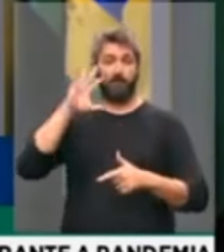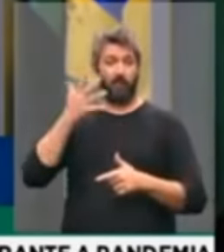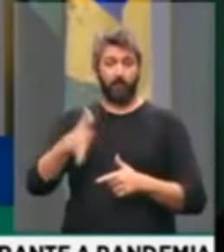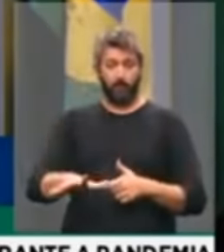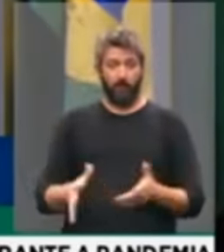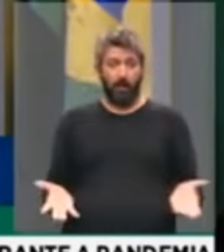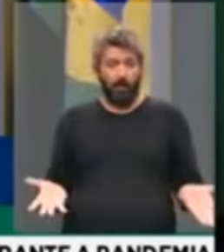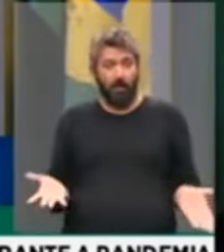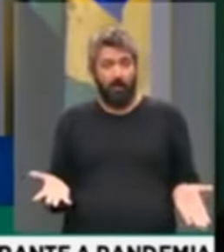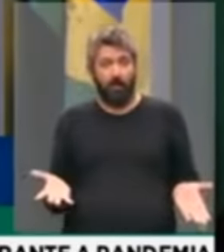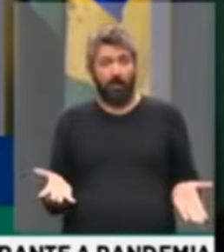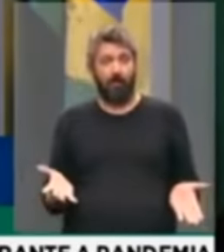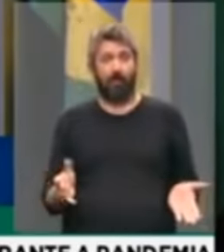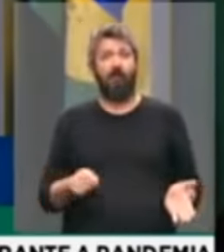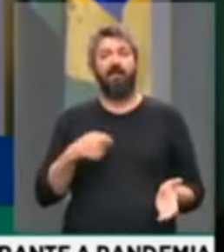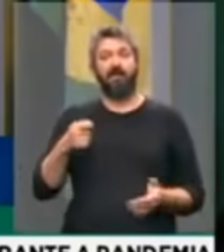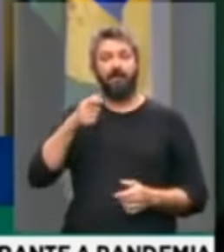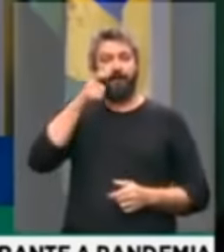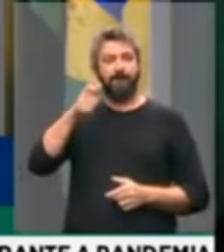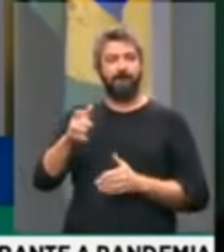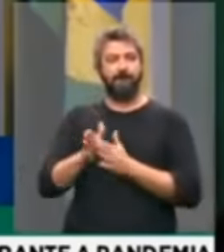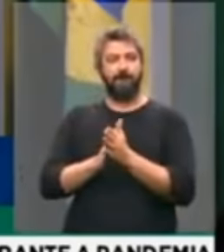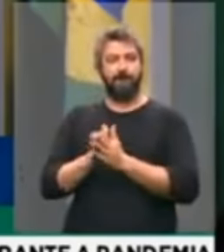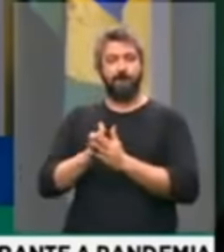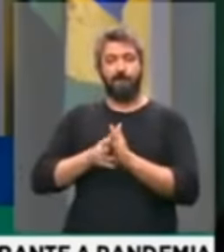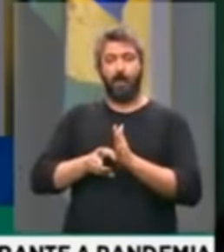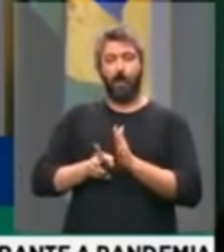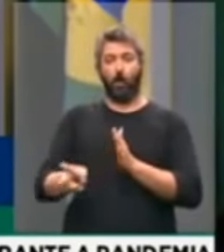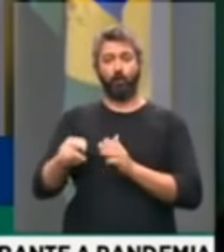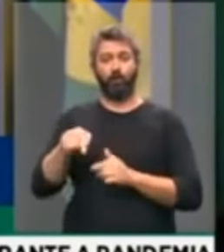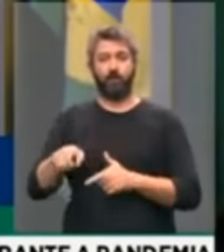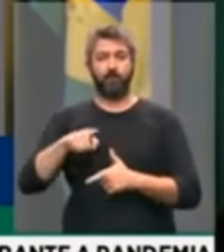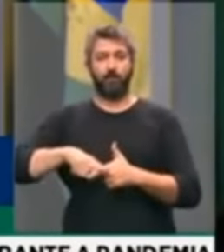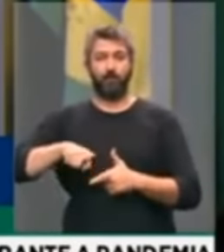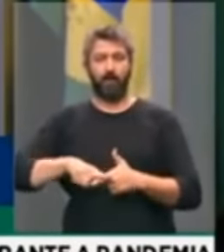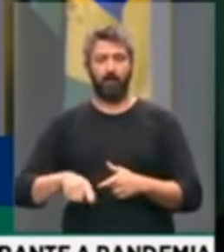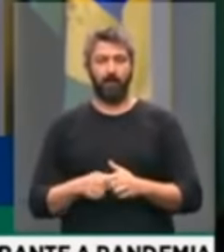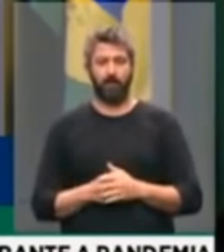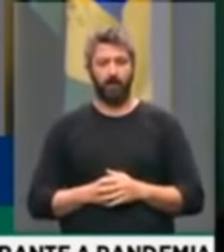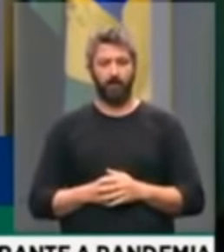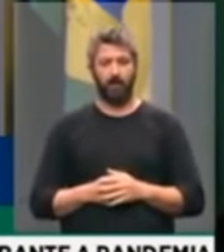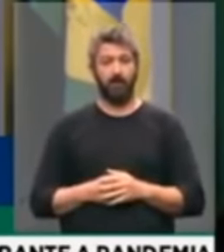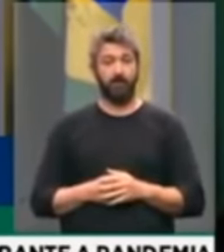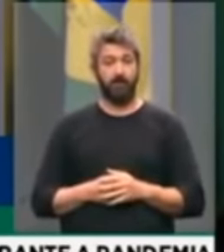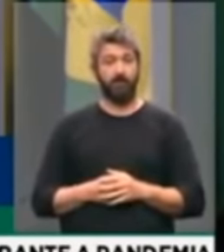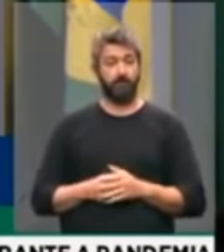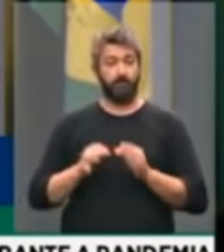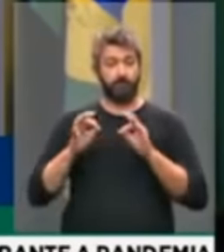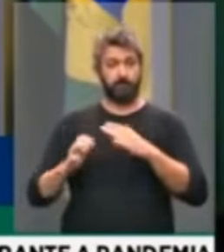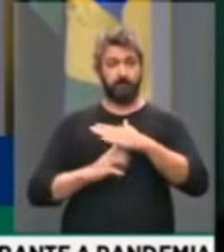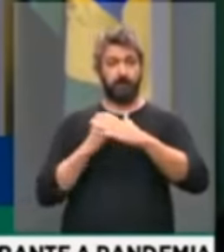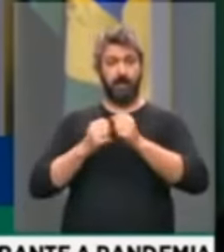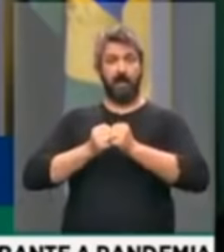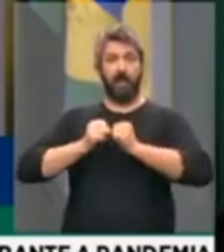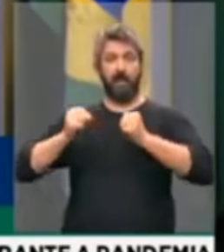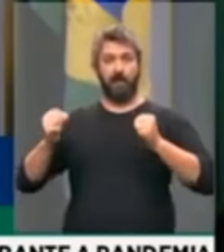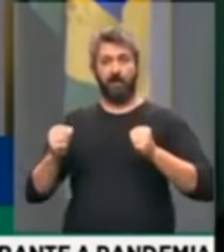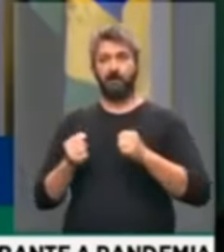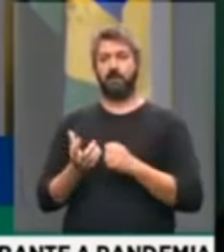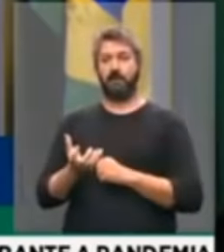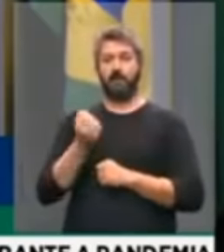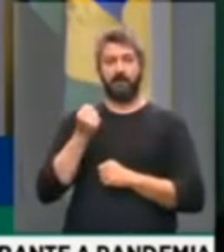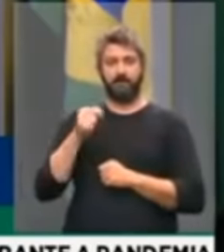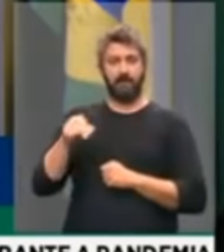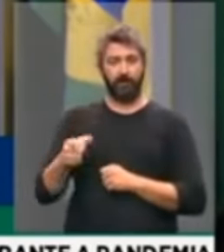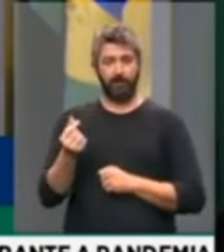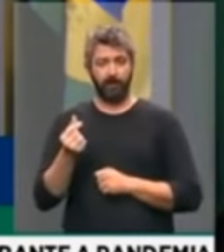sem atacar os diretamente interessados na perpetuação dessa situação seu justamente os grandes empresários que recebe essas